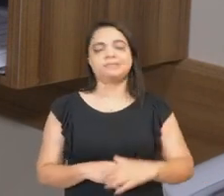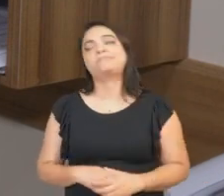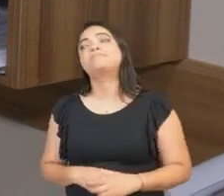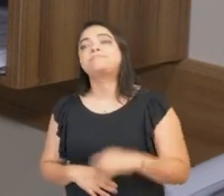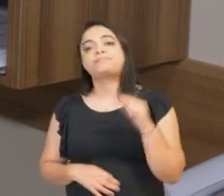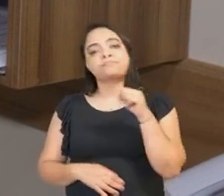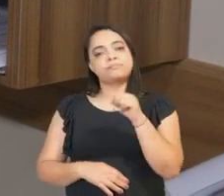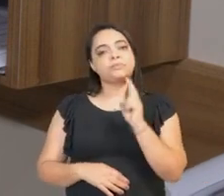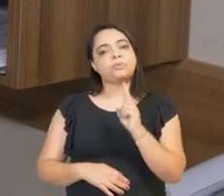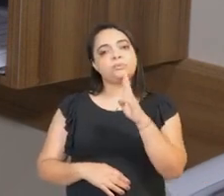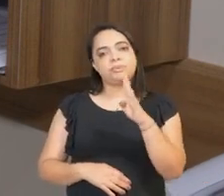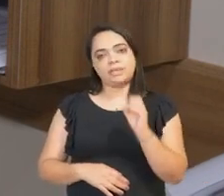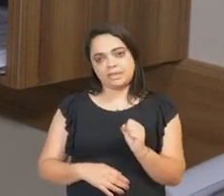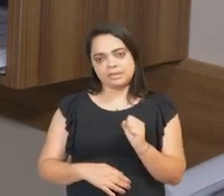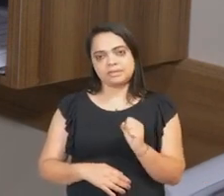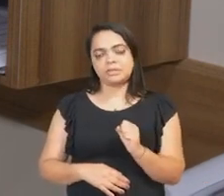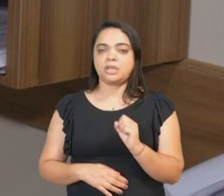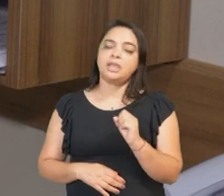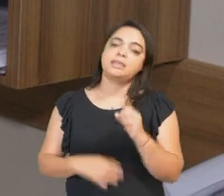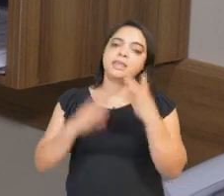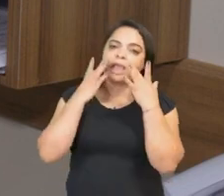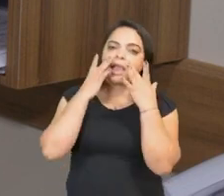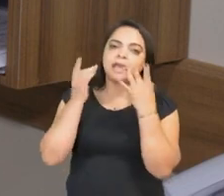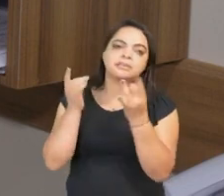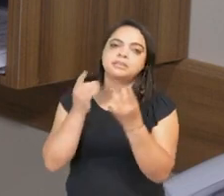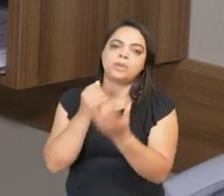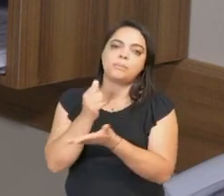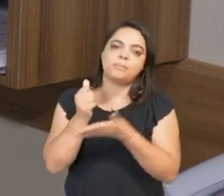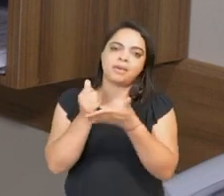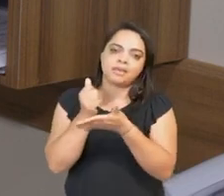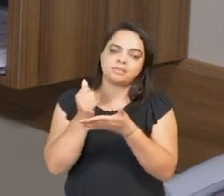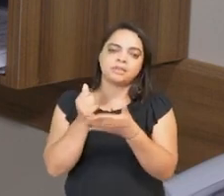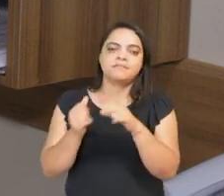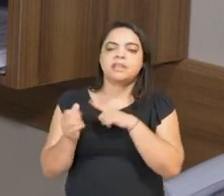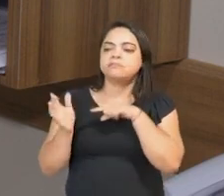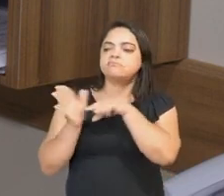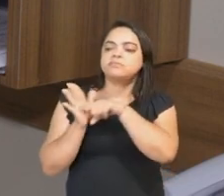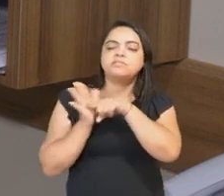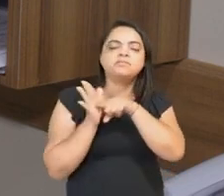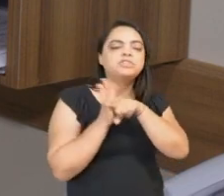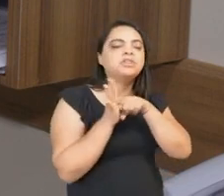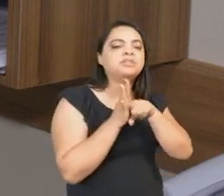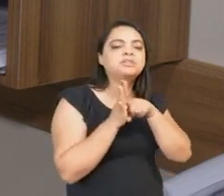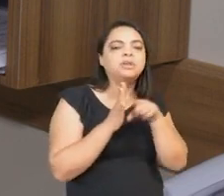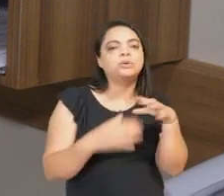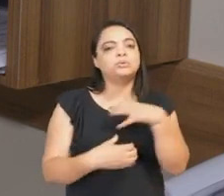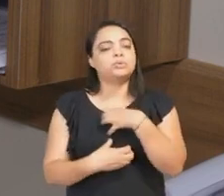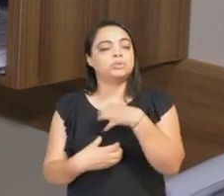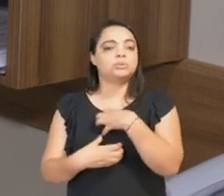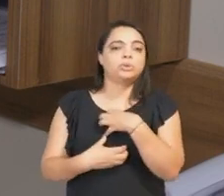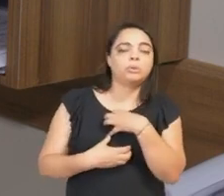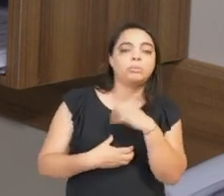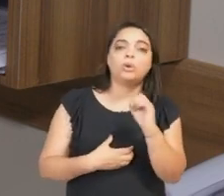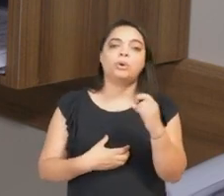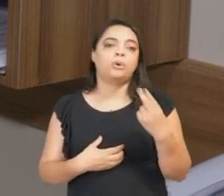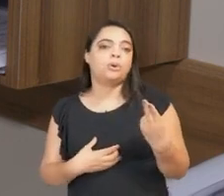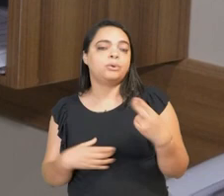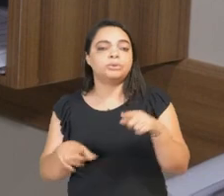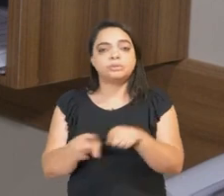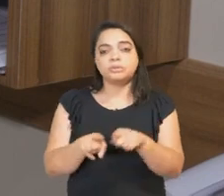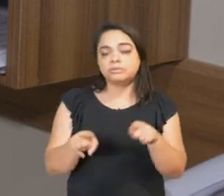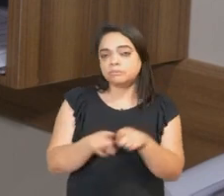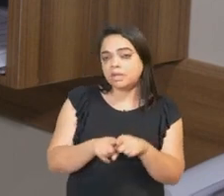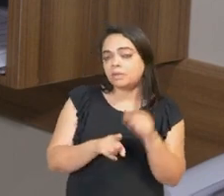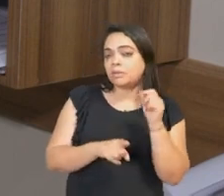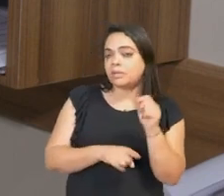nessas unidades de saúde que a gente chama de atenção primária lá ele vai fazer a investigação da sua sintomatologia ou